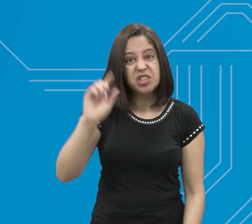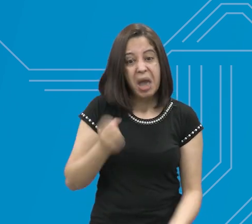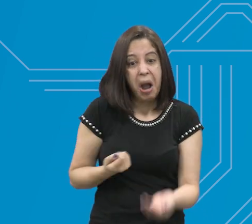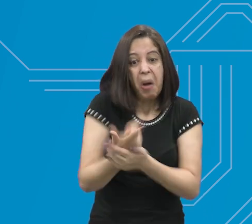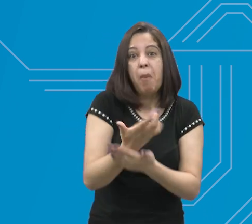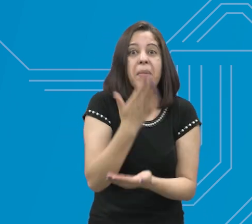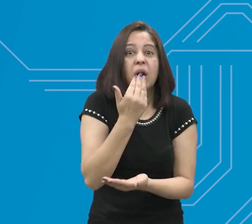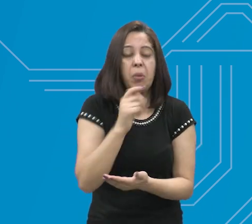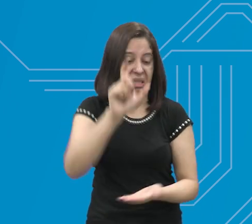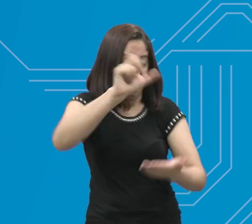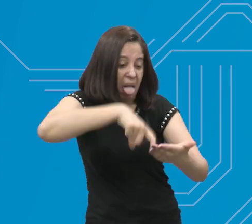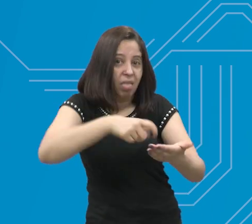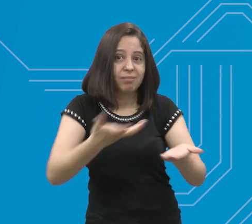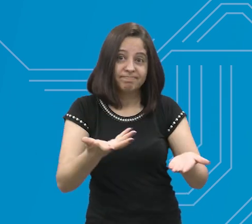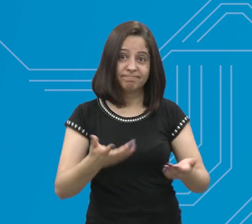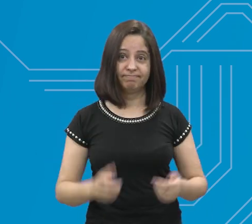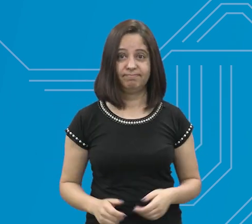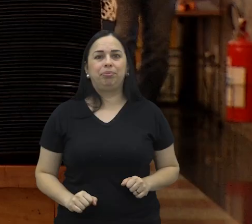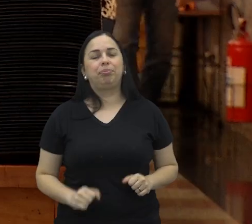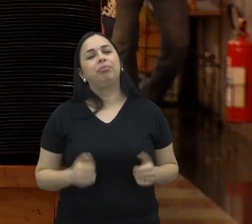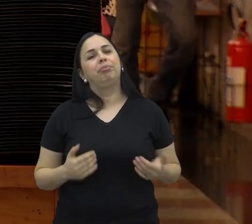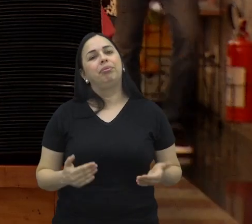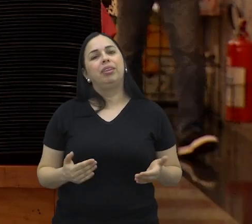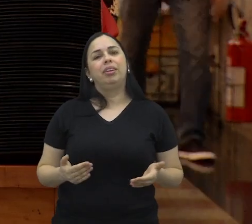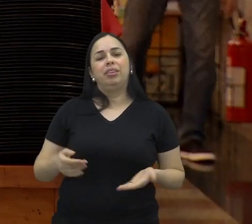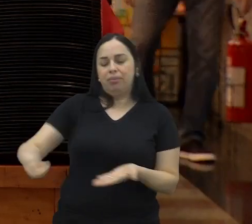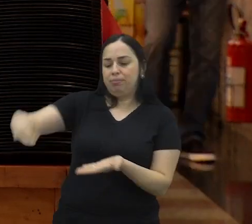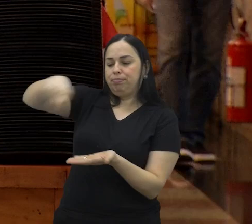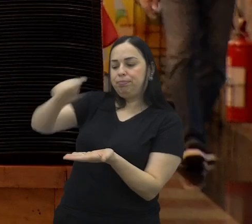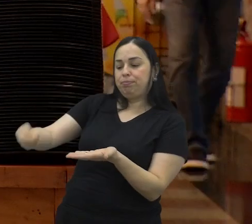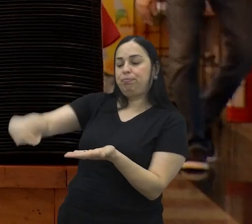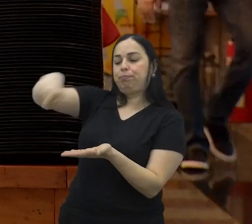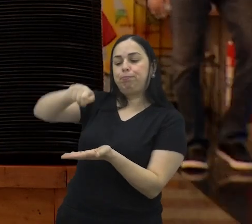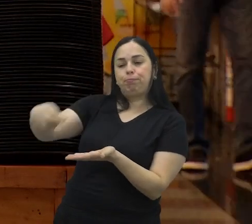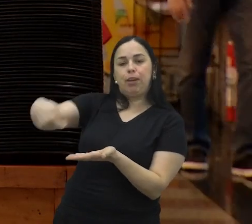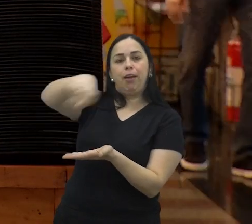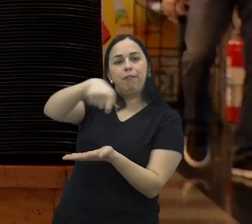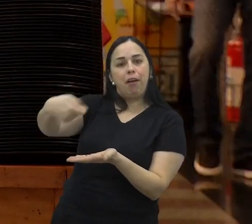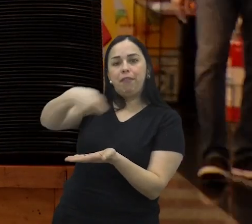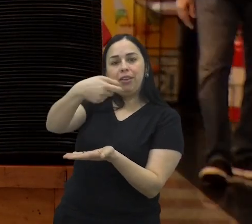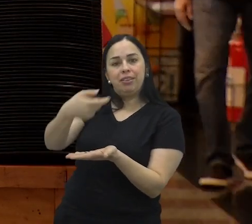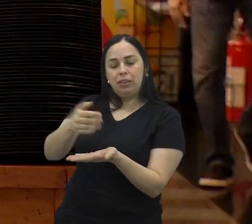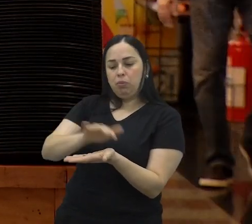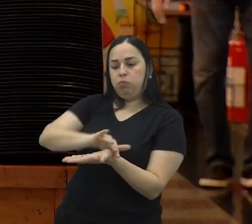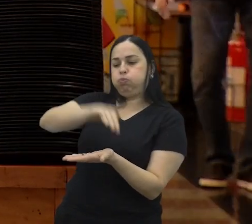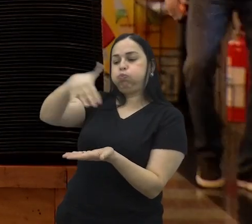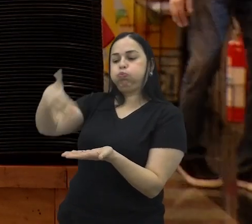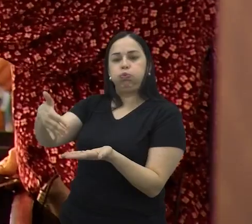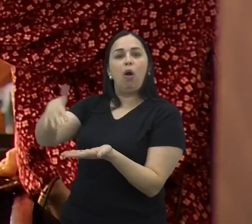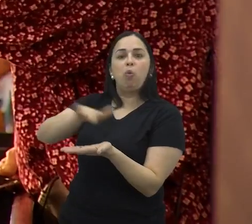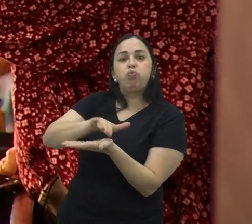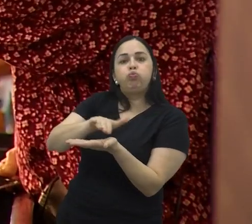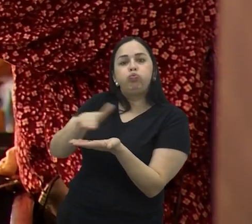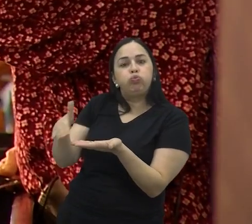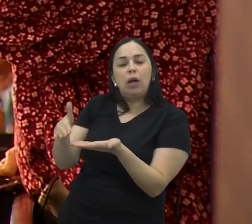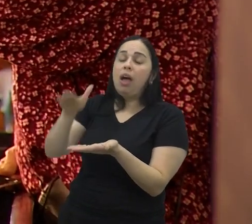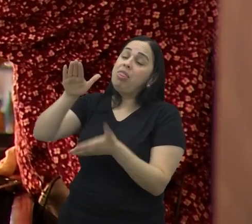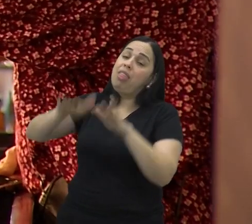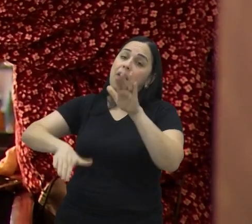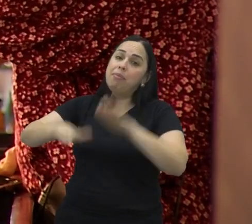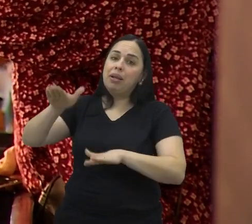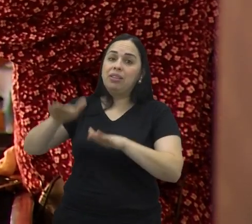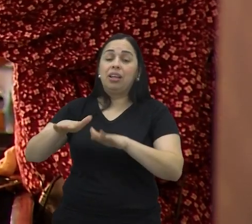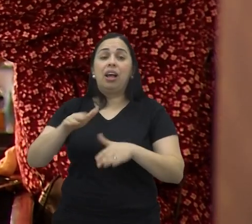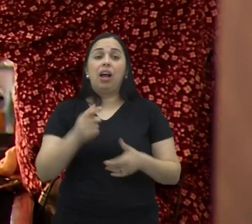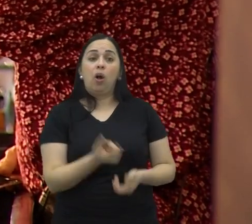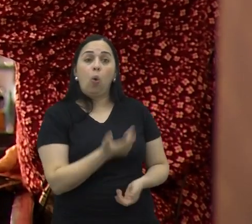garante alimentação para 10 dias do mês. Se o prato vai ser bem servido ou não, vai depender do dia. Com a comida cada vez